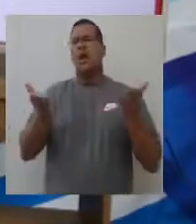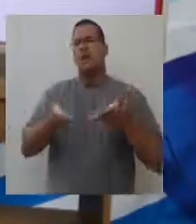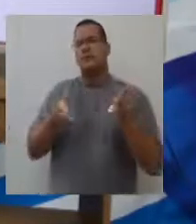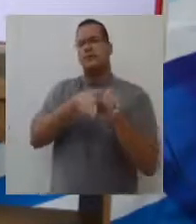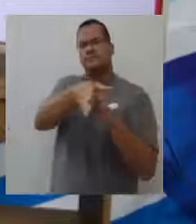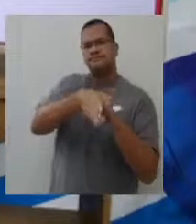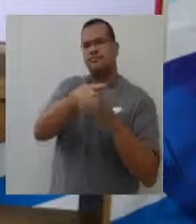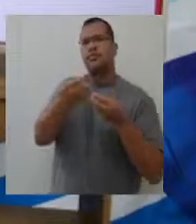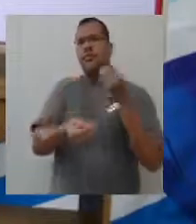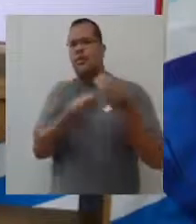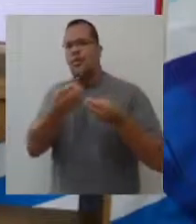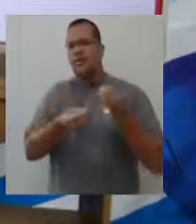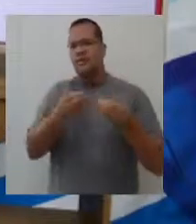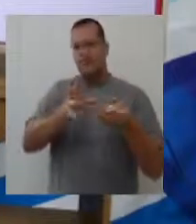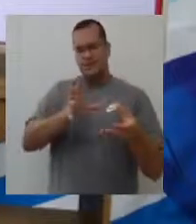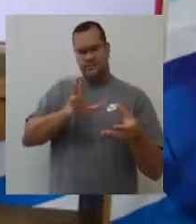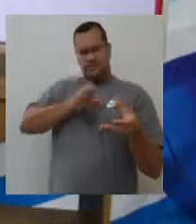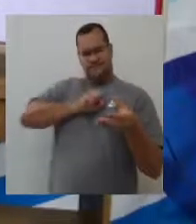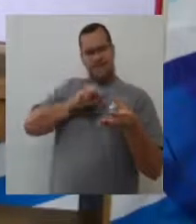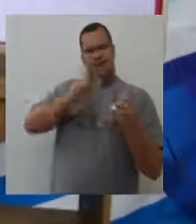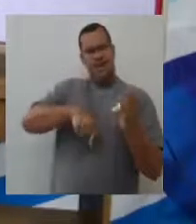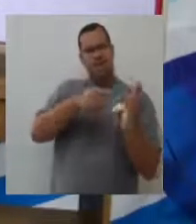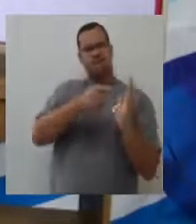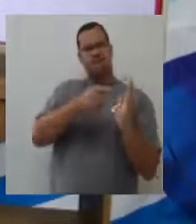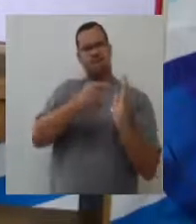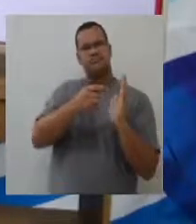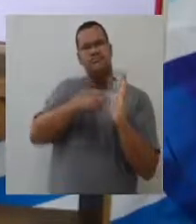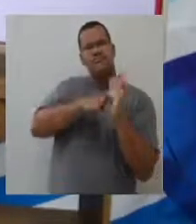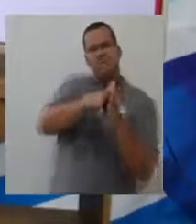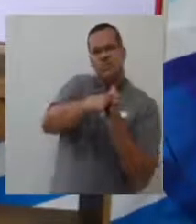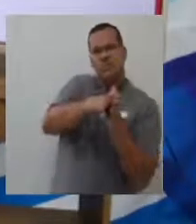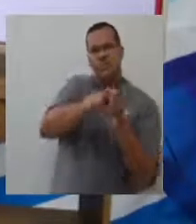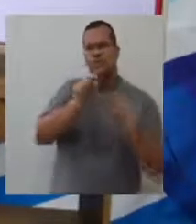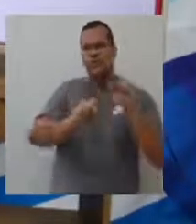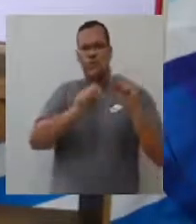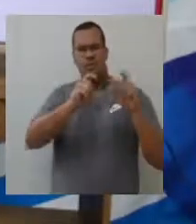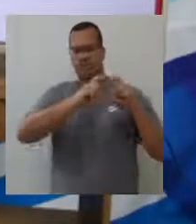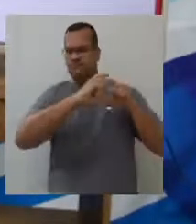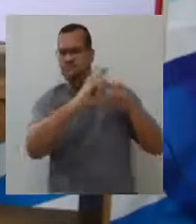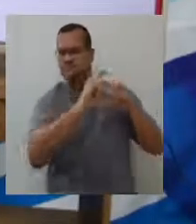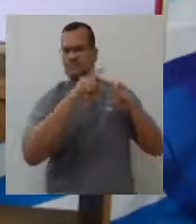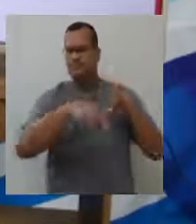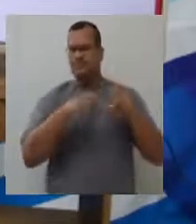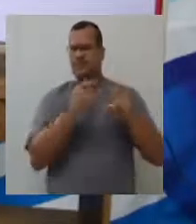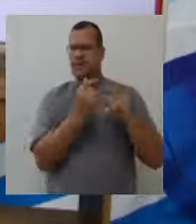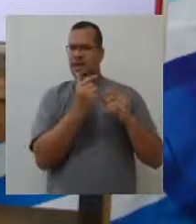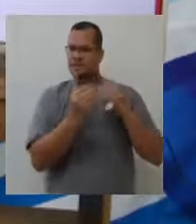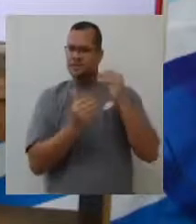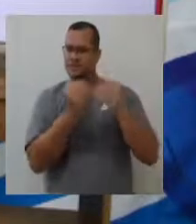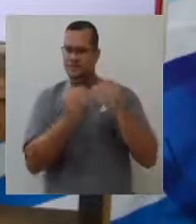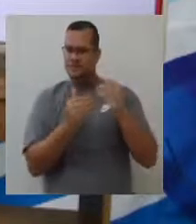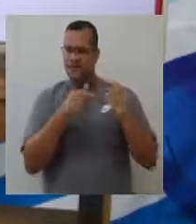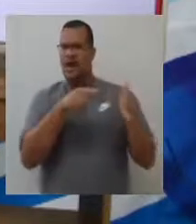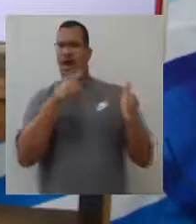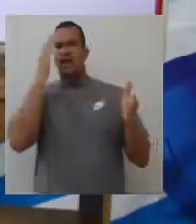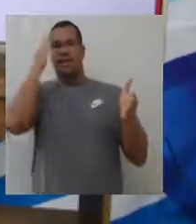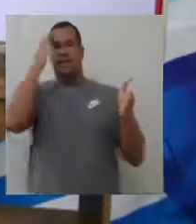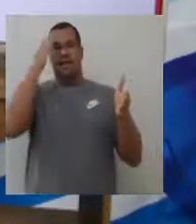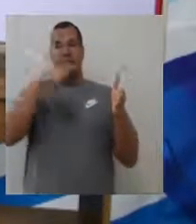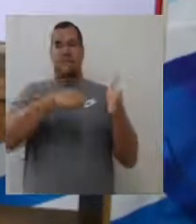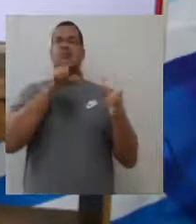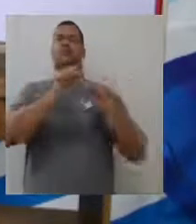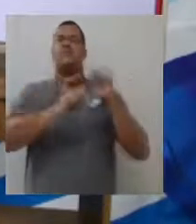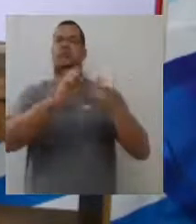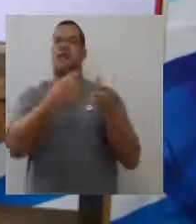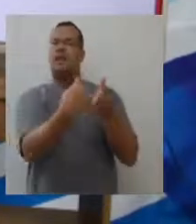o enunciado, a interpretar o que o assunto quer nos passar. À medida que fazemos essa interpretação, nós vamos